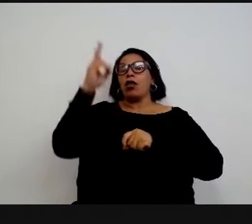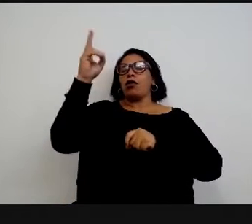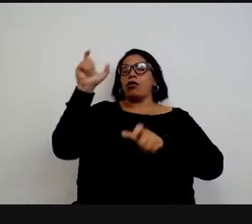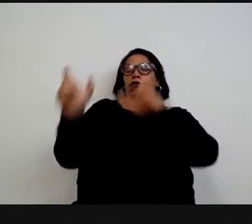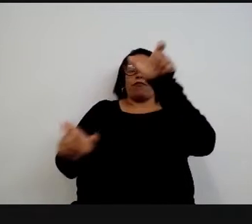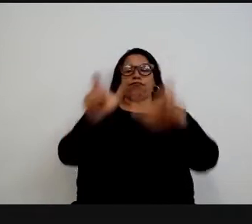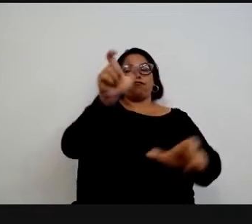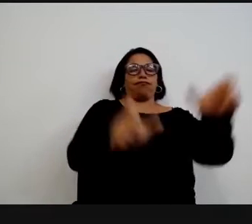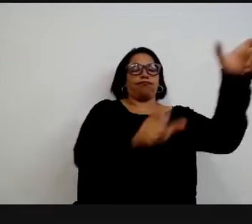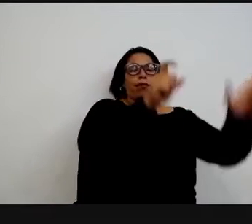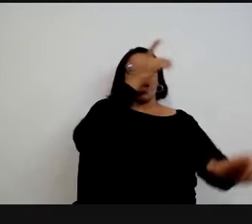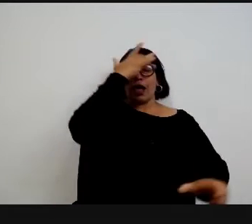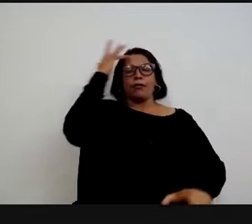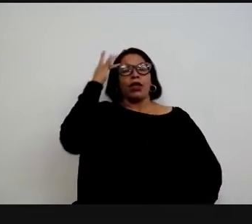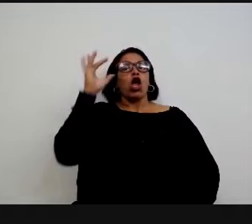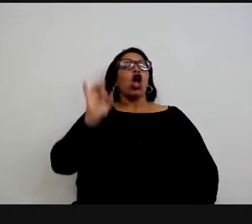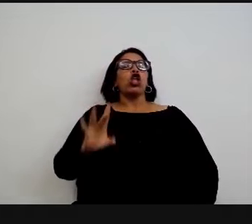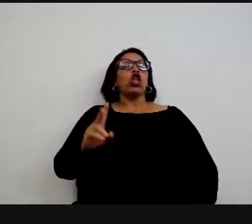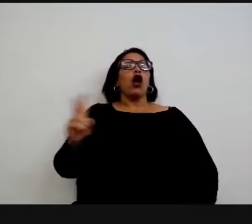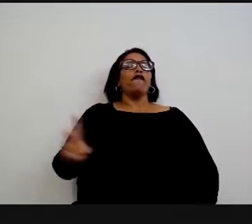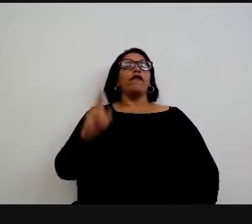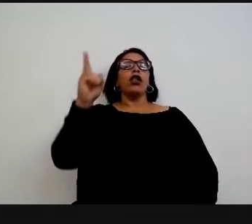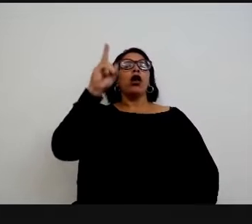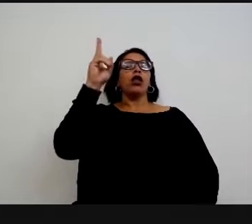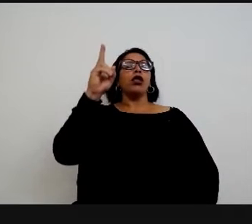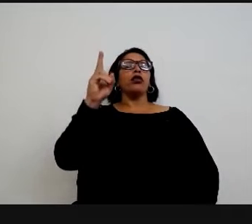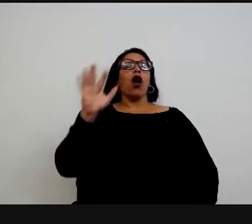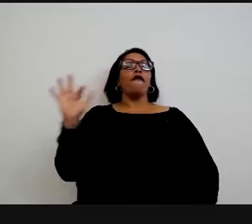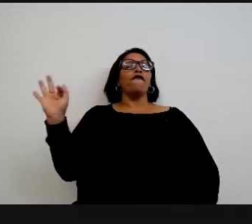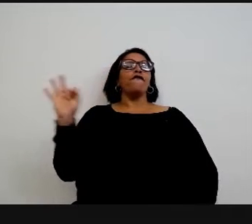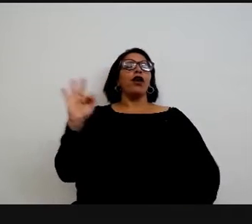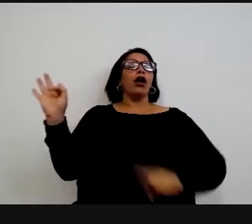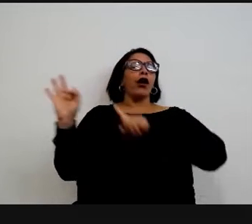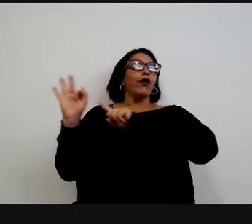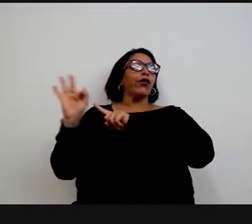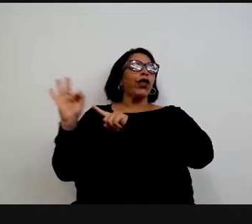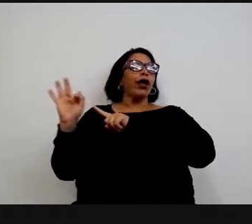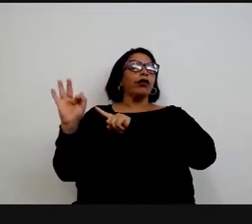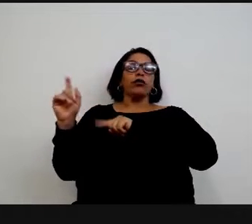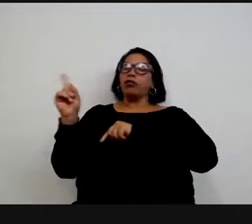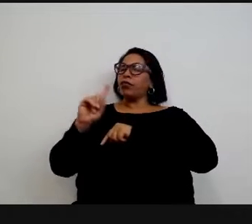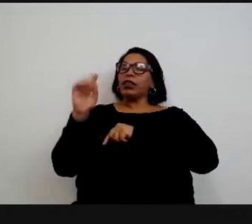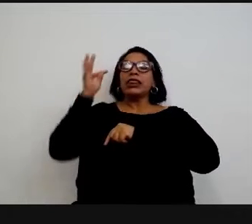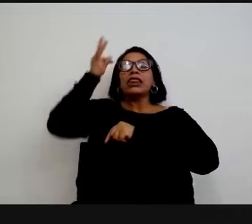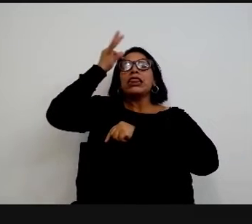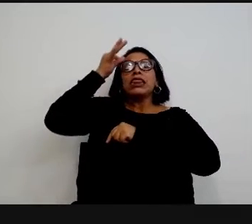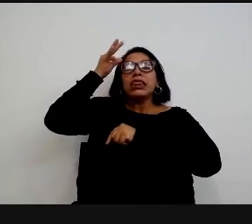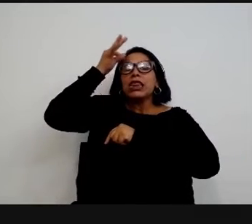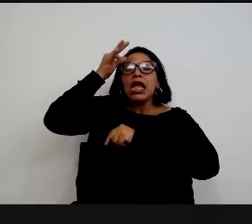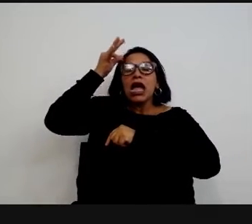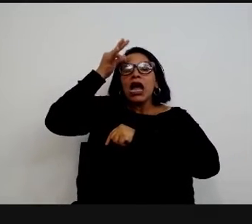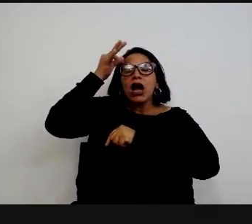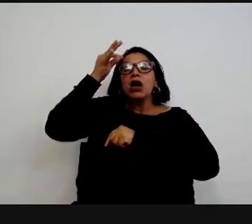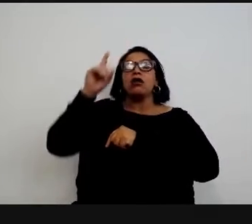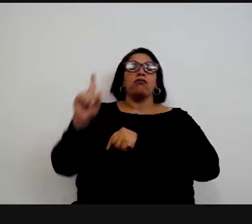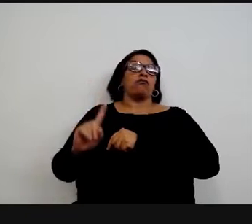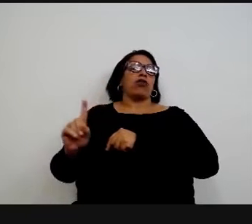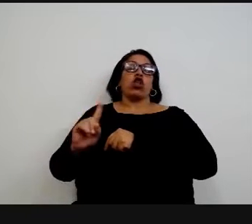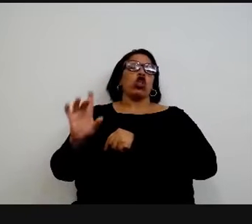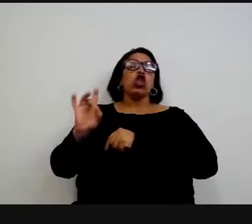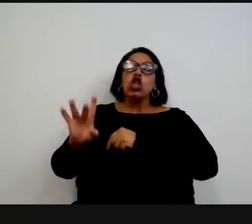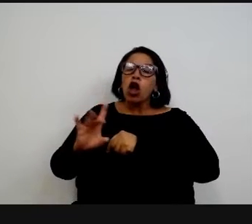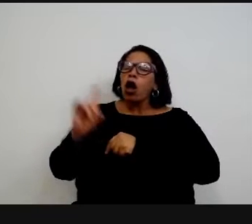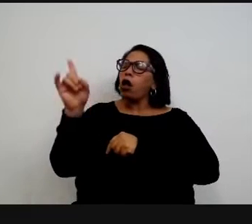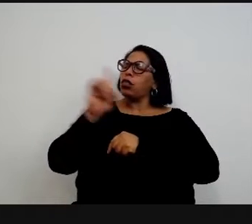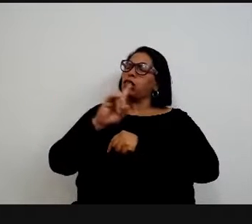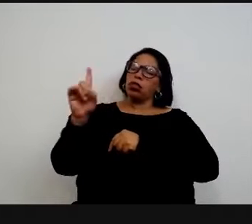diversos saberes, que não ficar só na valorização do acadêmico, do teórico, mas levar em conta